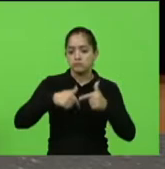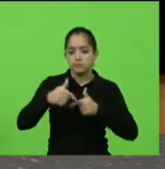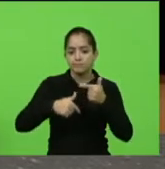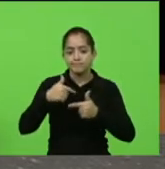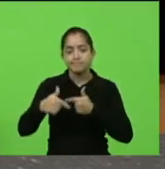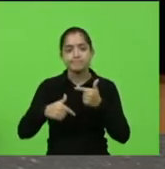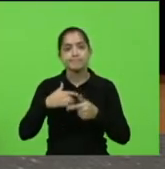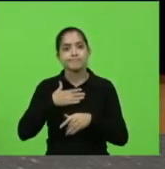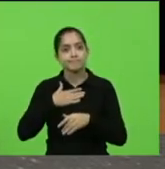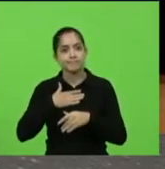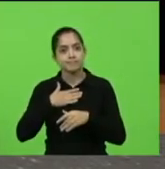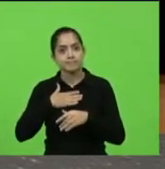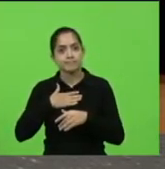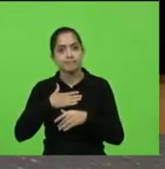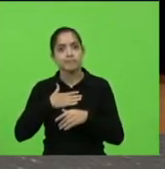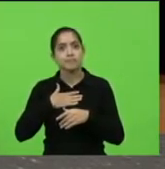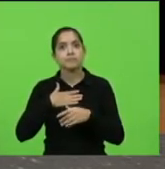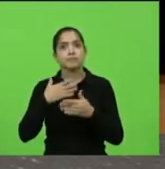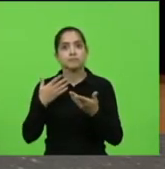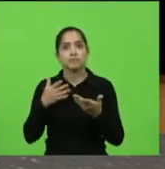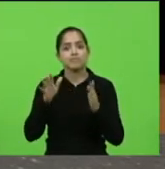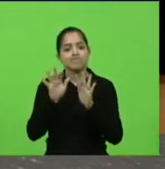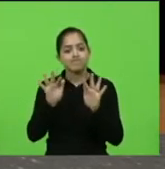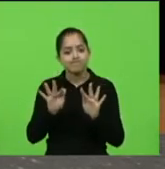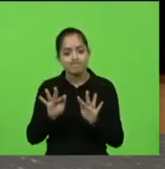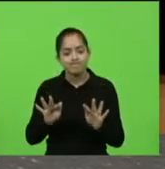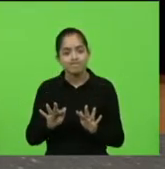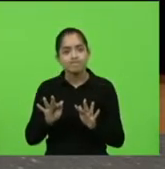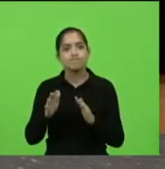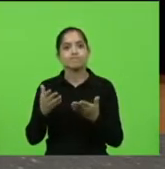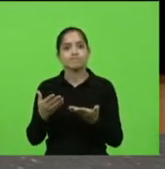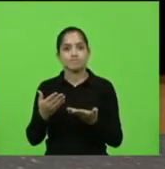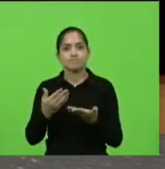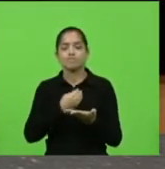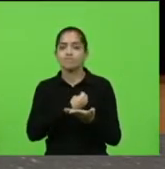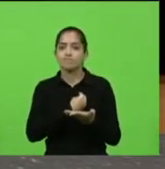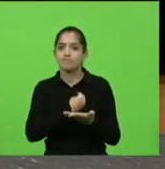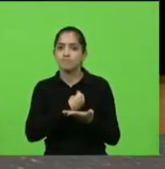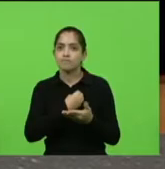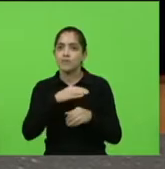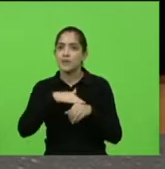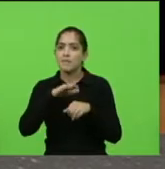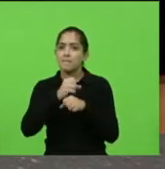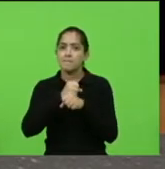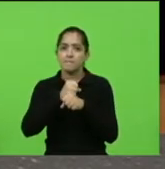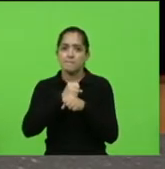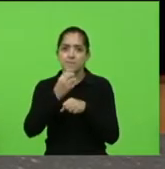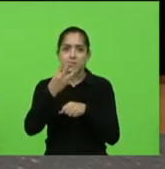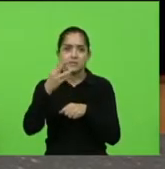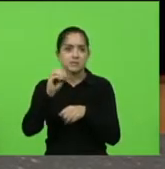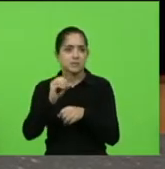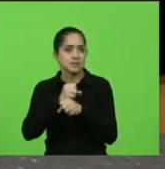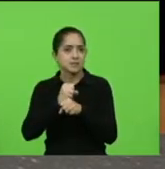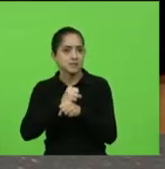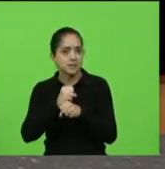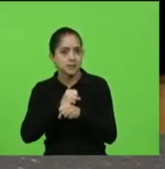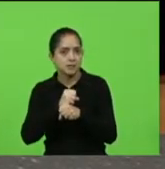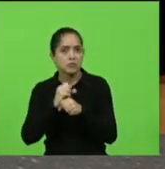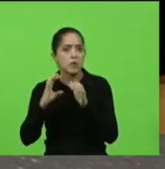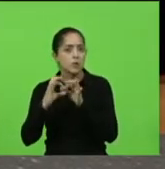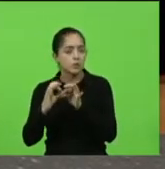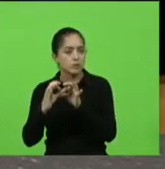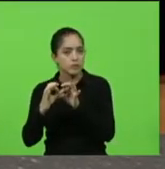privilégio de conviver com ele mais de 30 anos, seja com vínculo